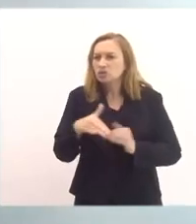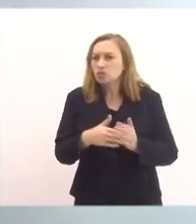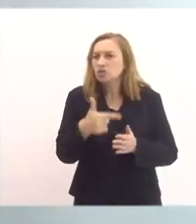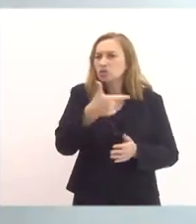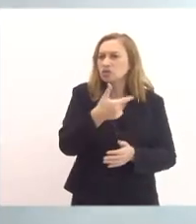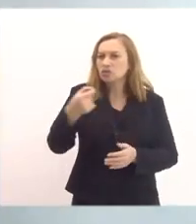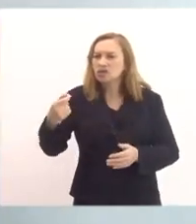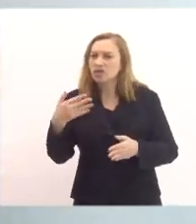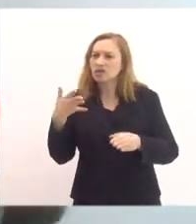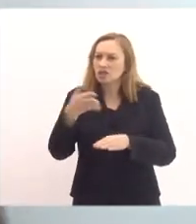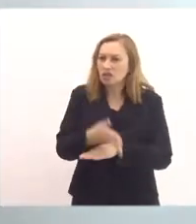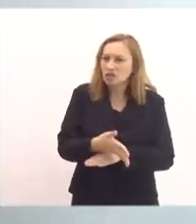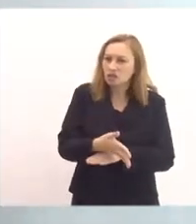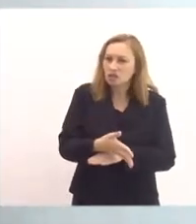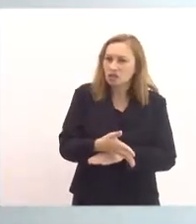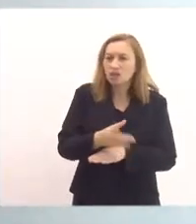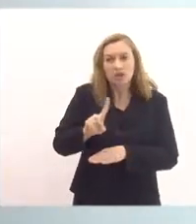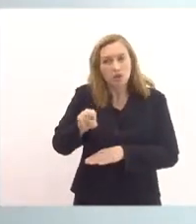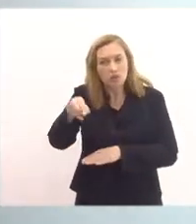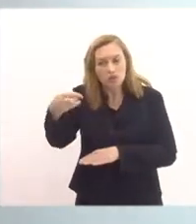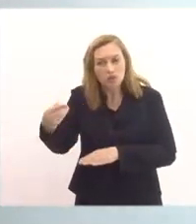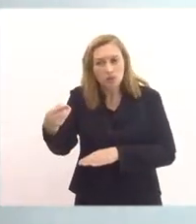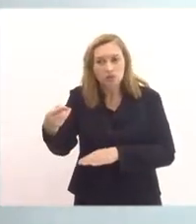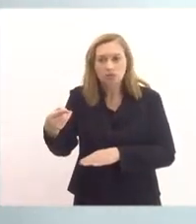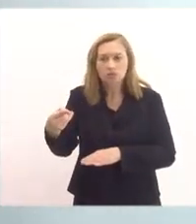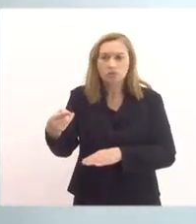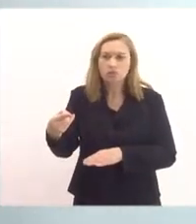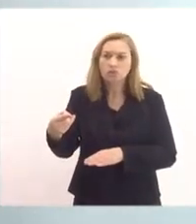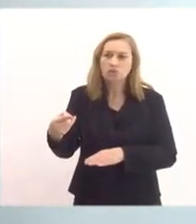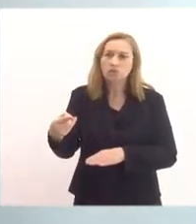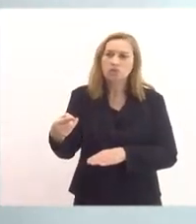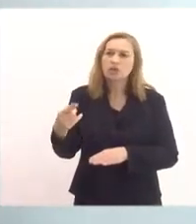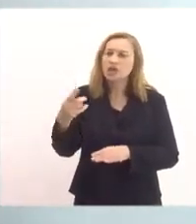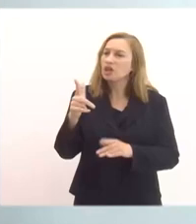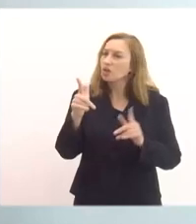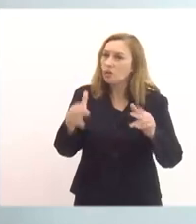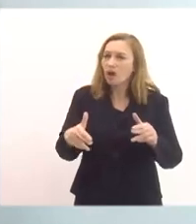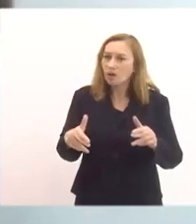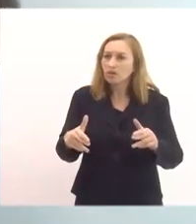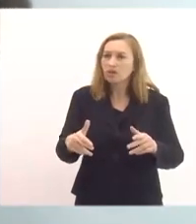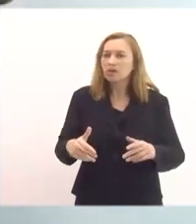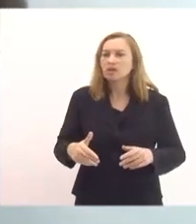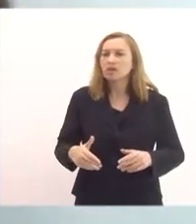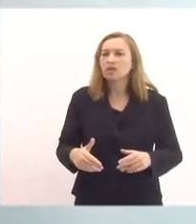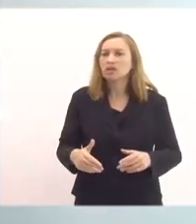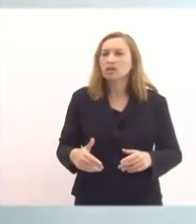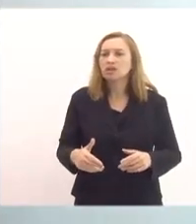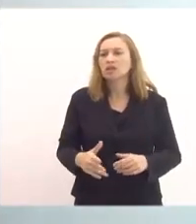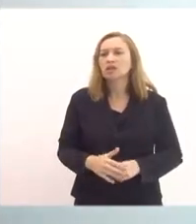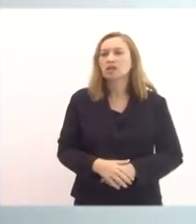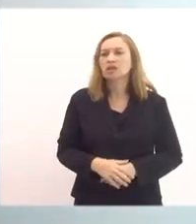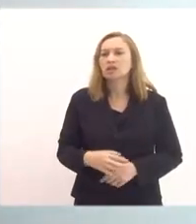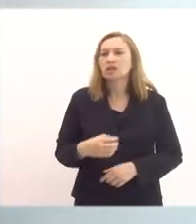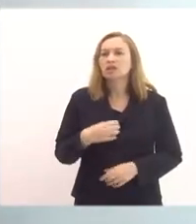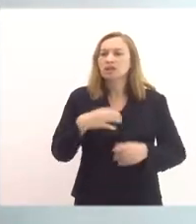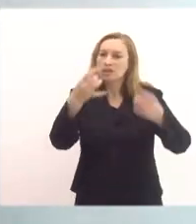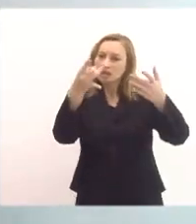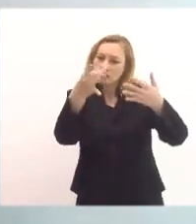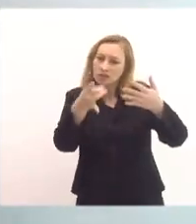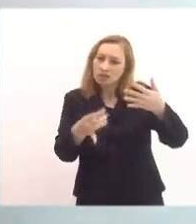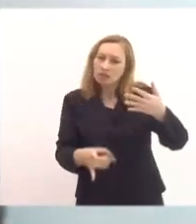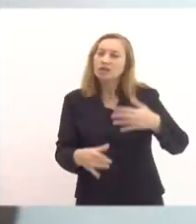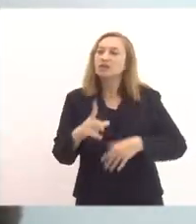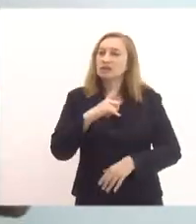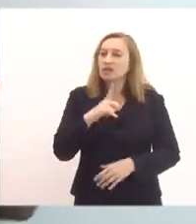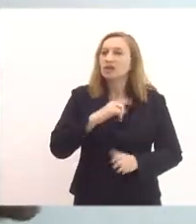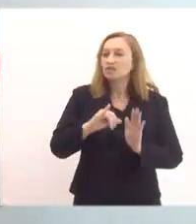que entraram e os outros para trás na mesma posição. Tipo, posição que eu digo, né, no sentido de classificação. Então, existe